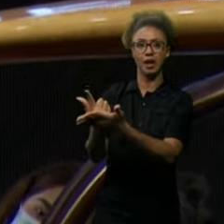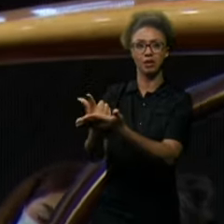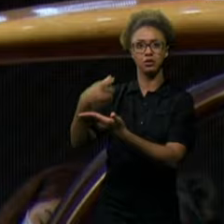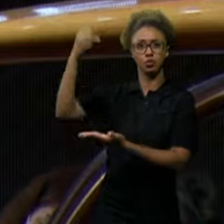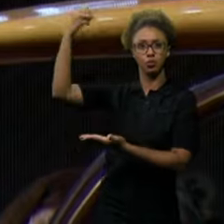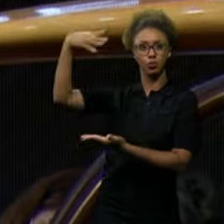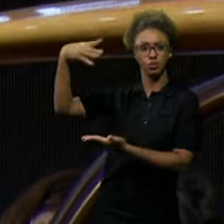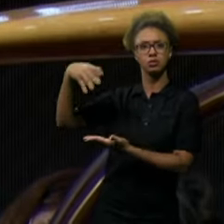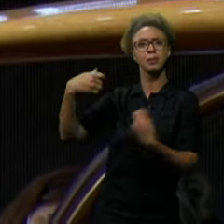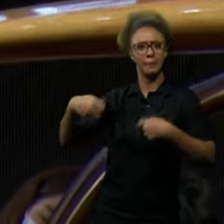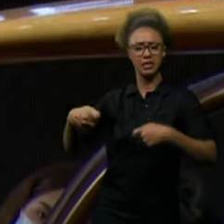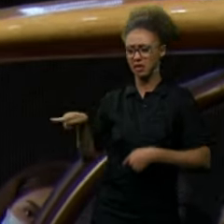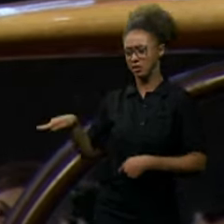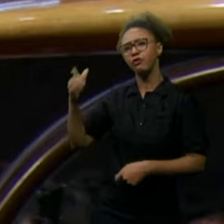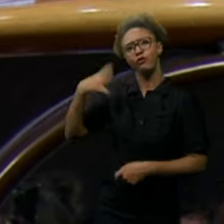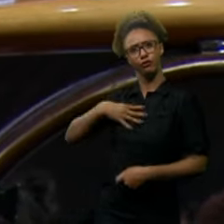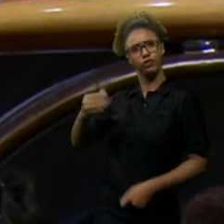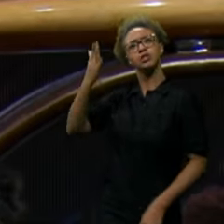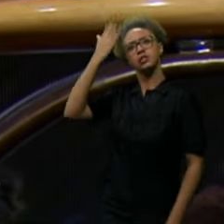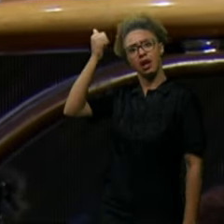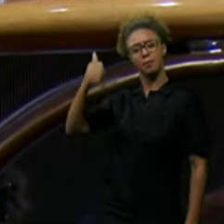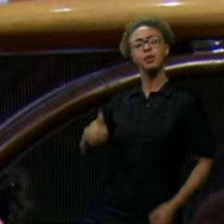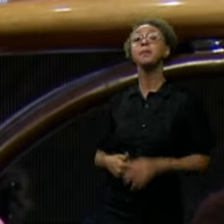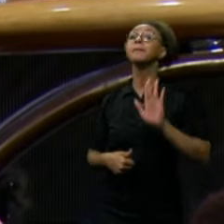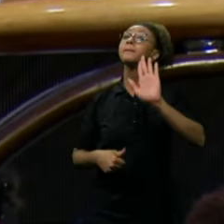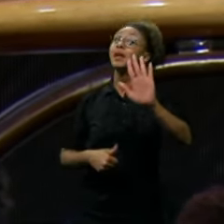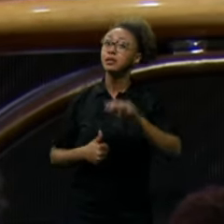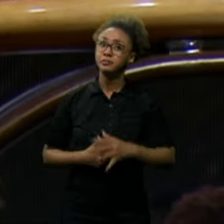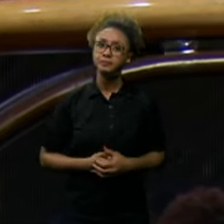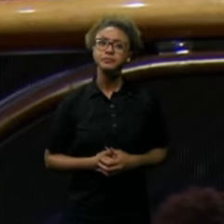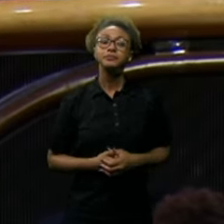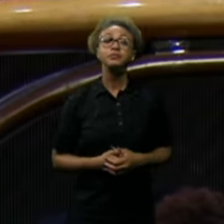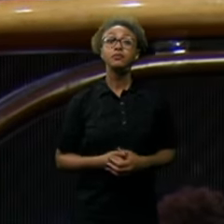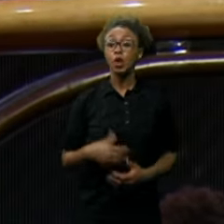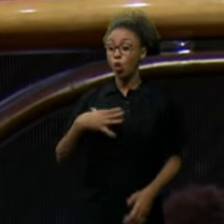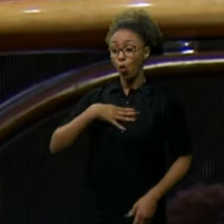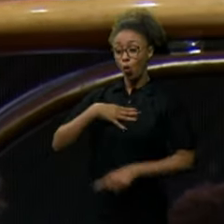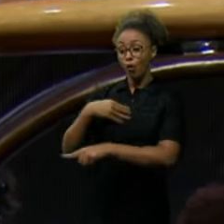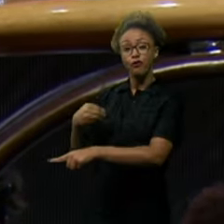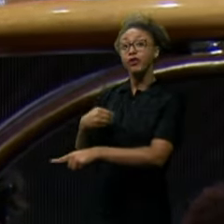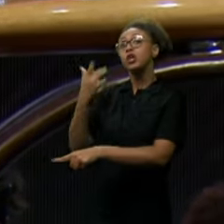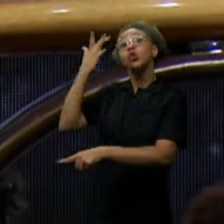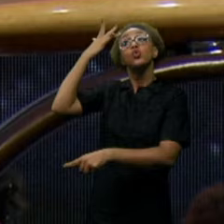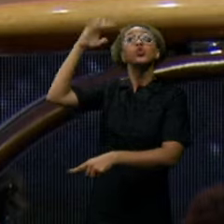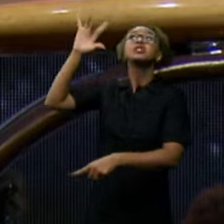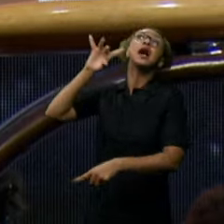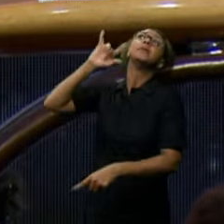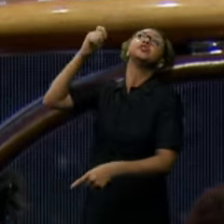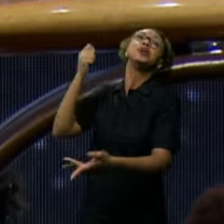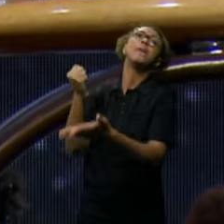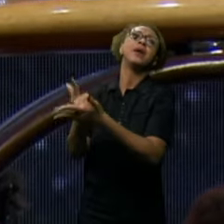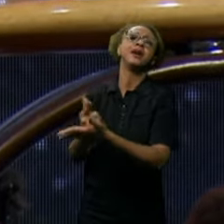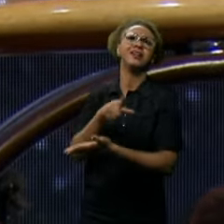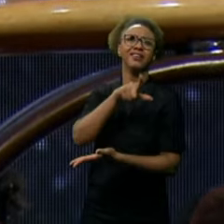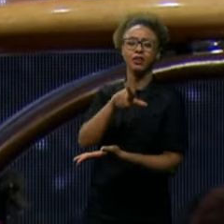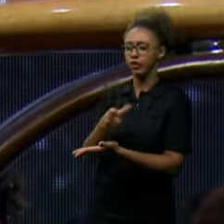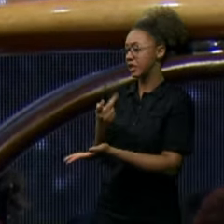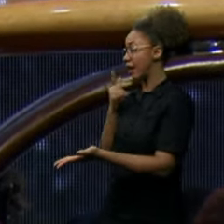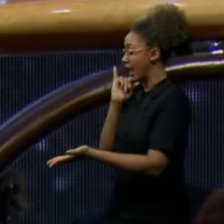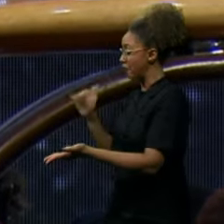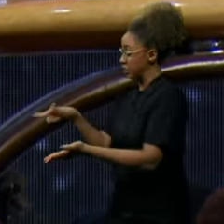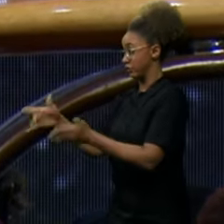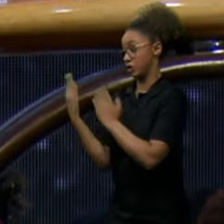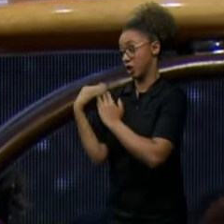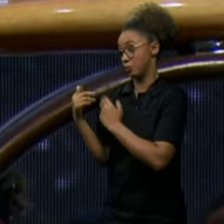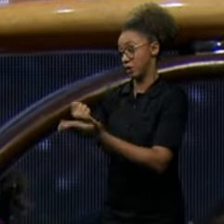paga ele sabe disso só que ele normalmente não sabe quando ela é paga porque você não costuma tributar